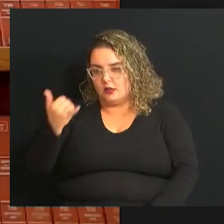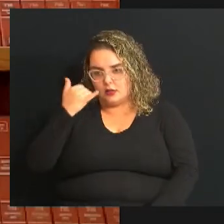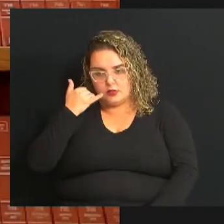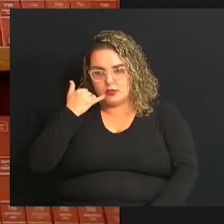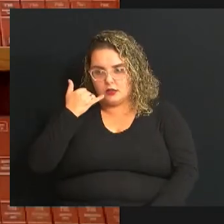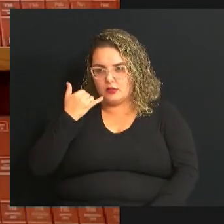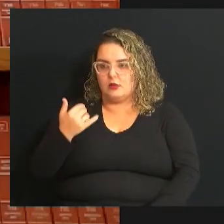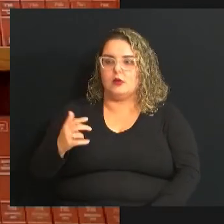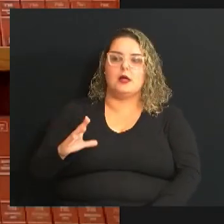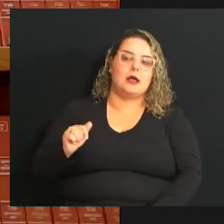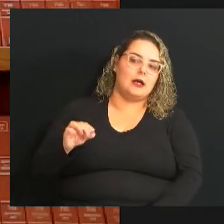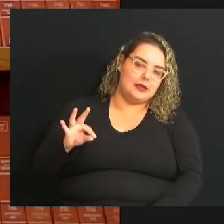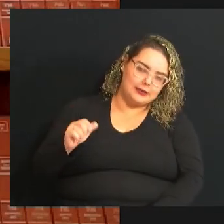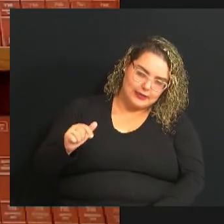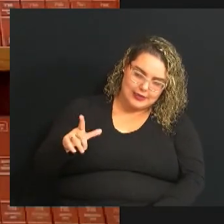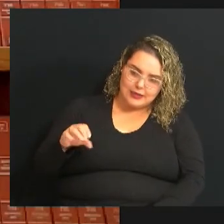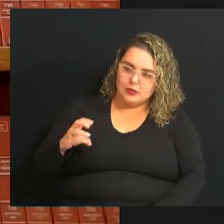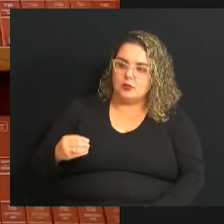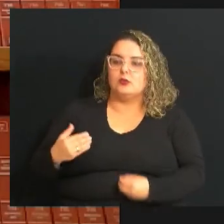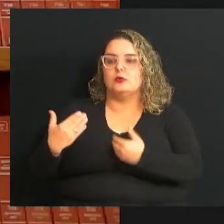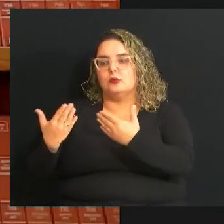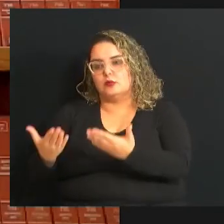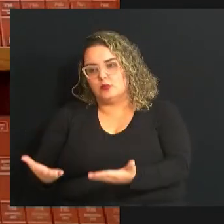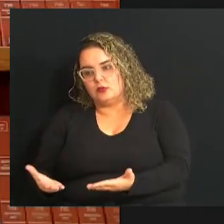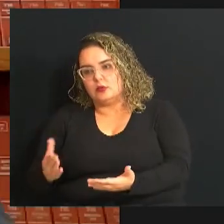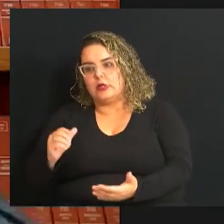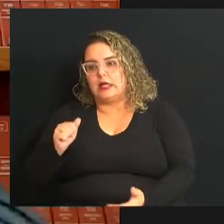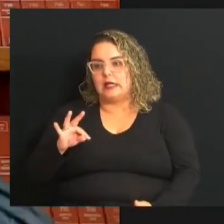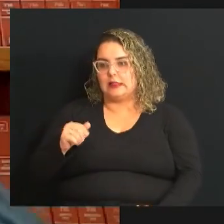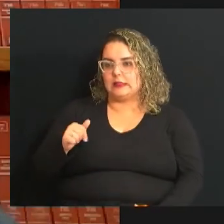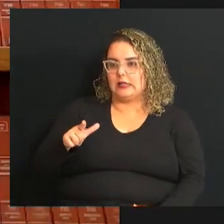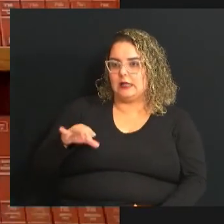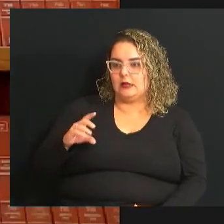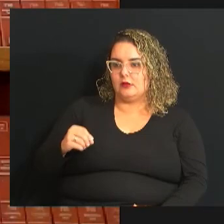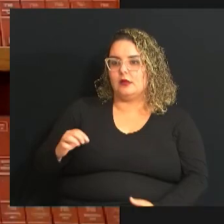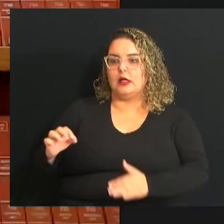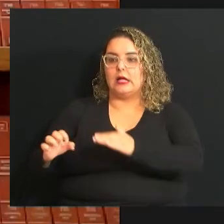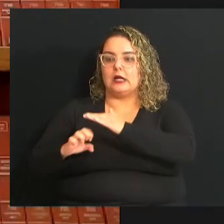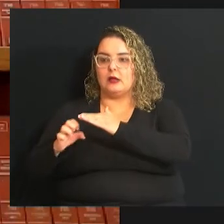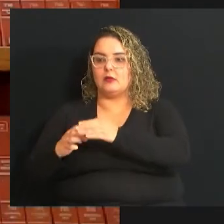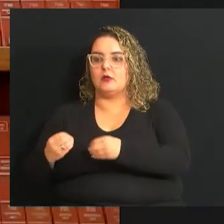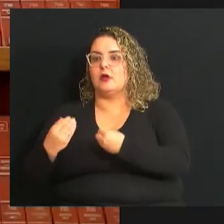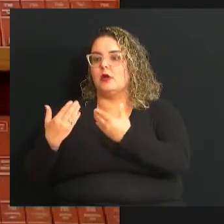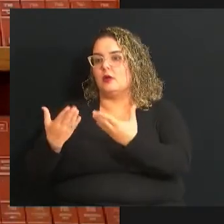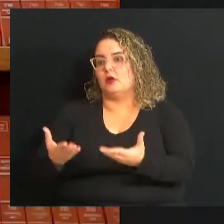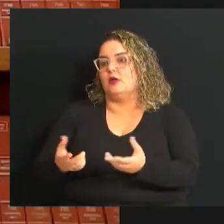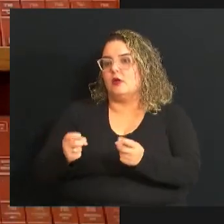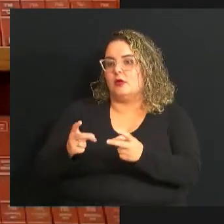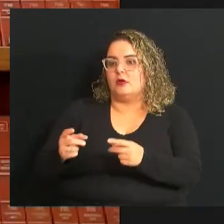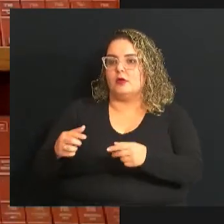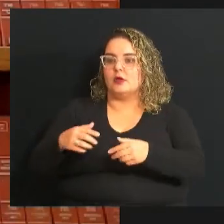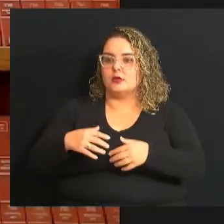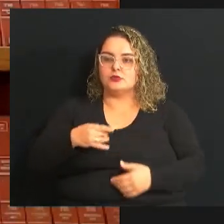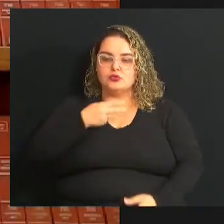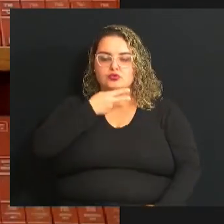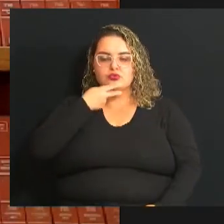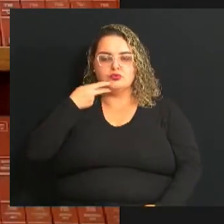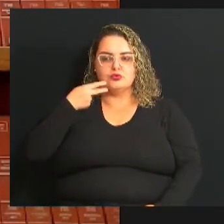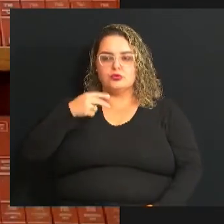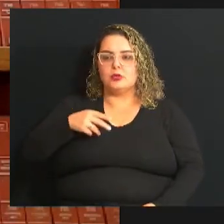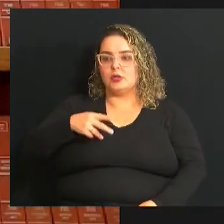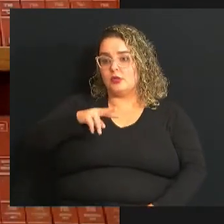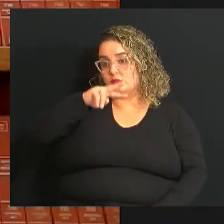é o grande dia das promoções, a mão já tá até coçando, né? Para sair logo daqui, entrar na internet e ver o que tem de promoção. E também